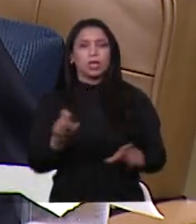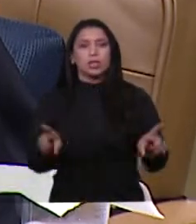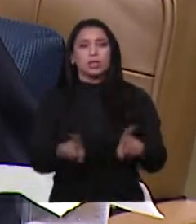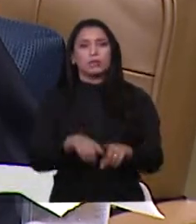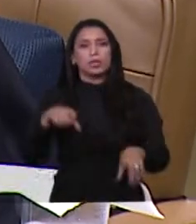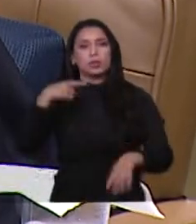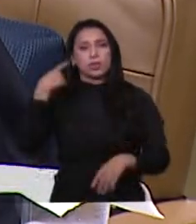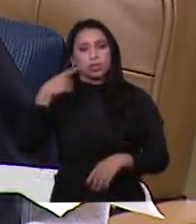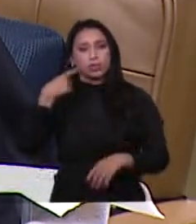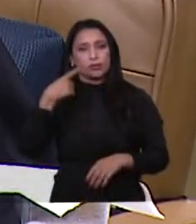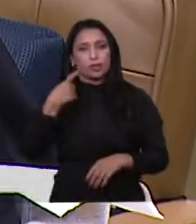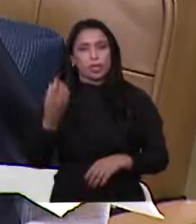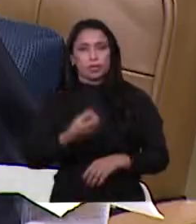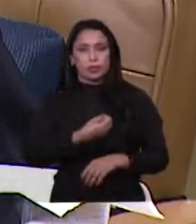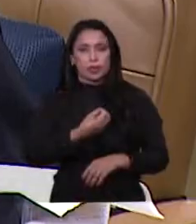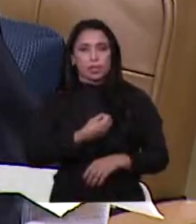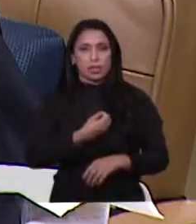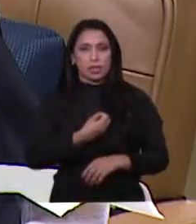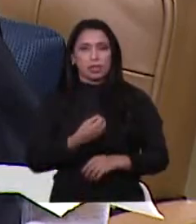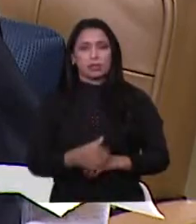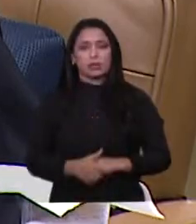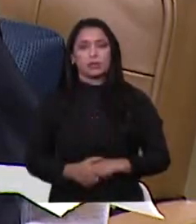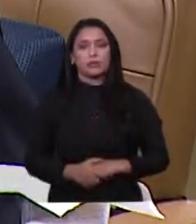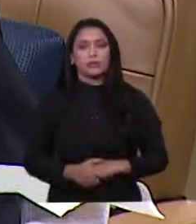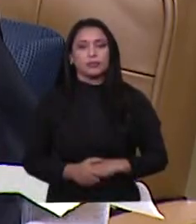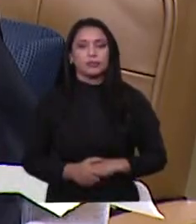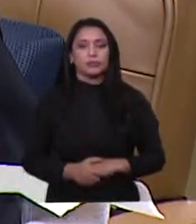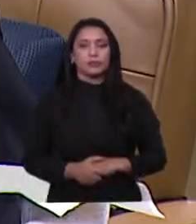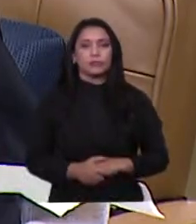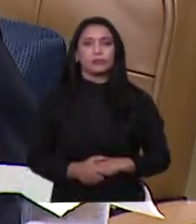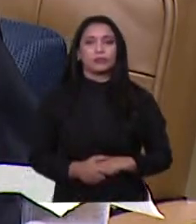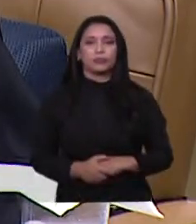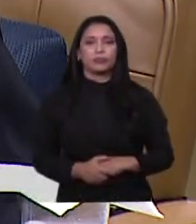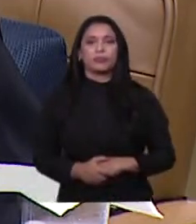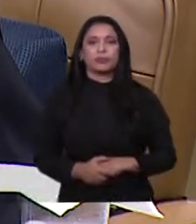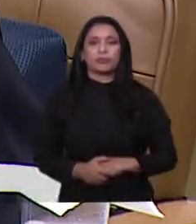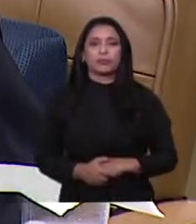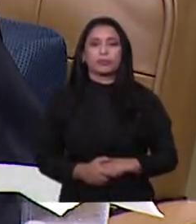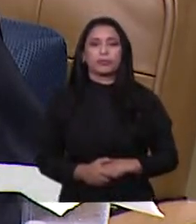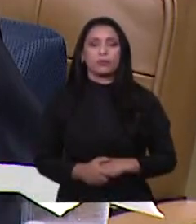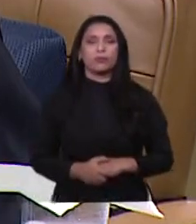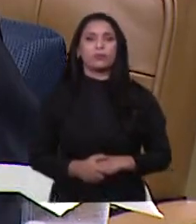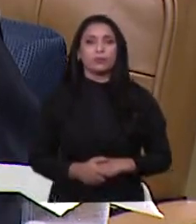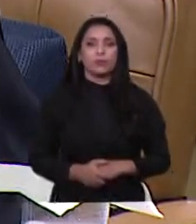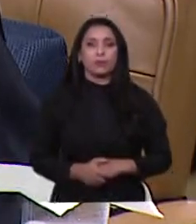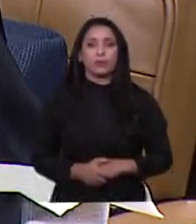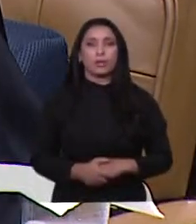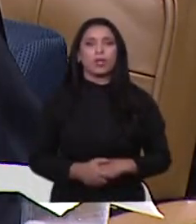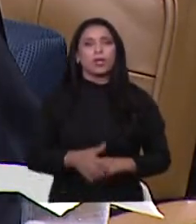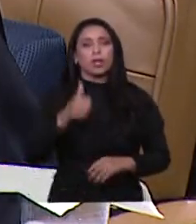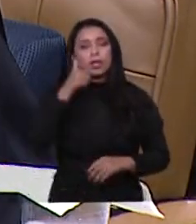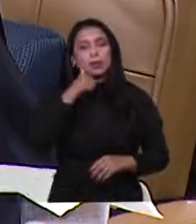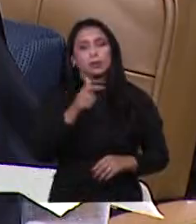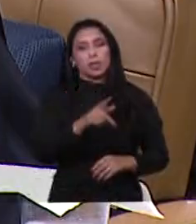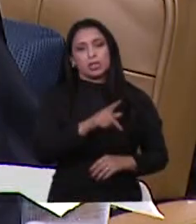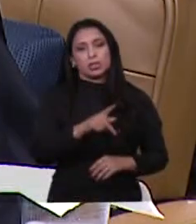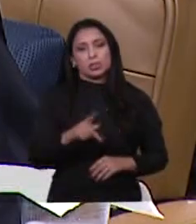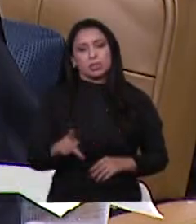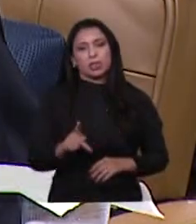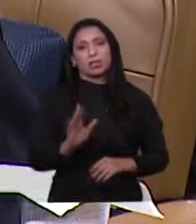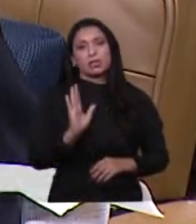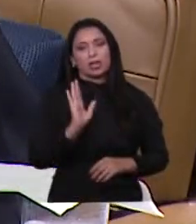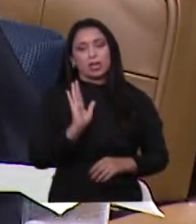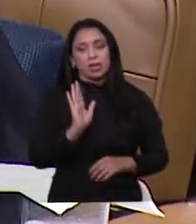e advogadas aqui presentes. Trata-se, senhora presidente, como já se